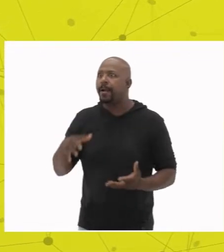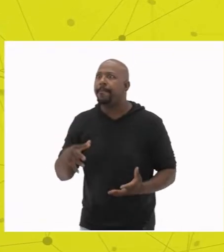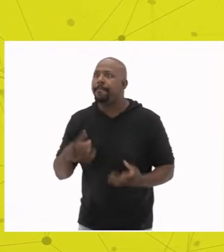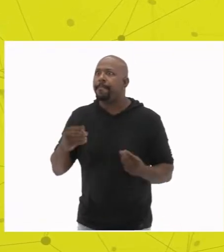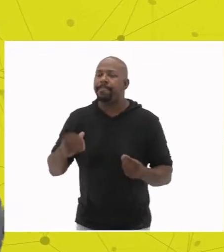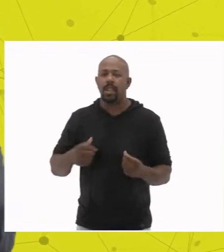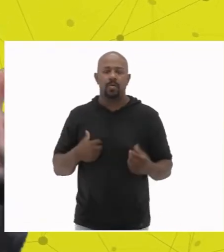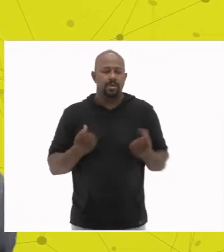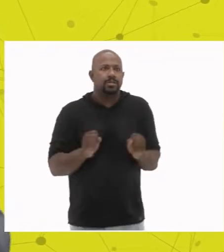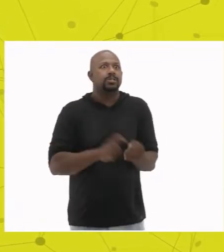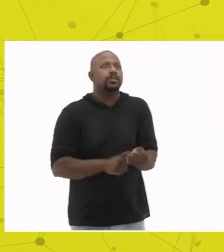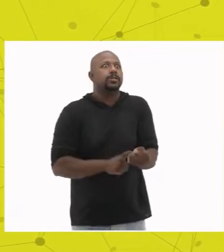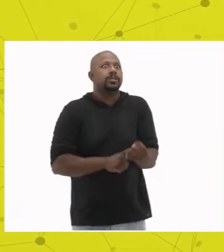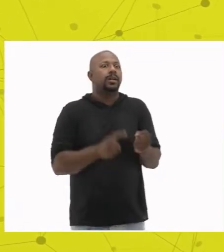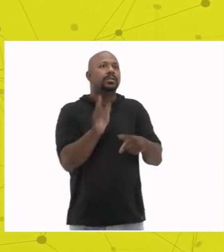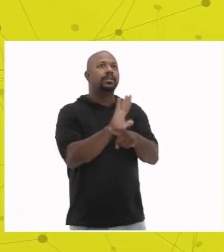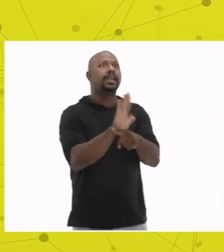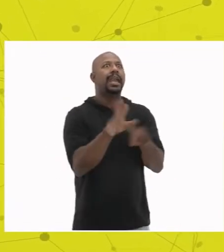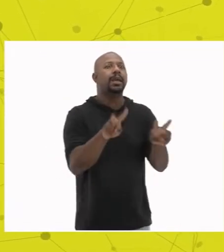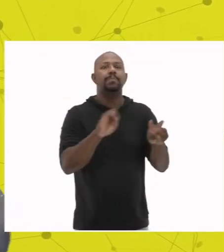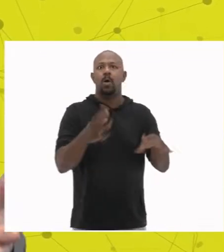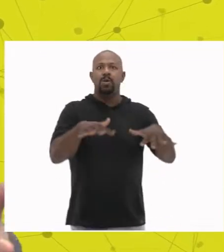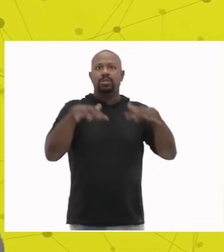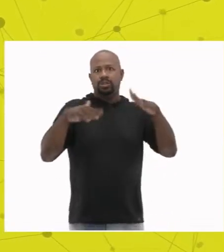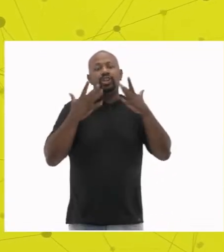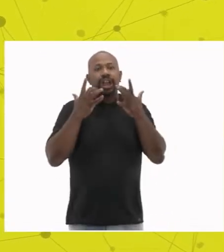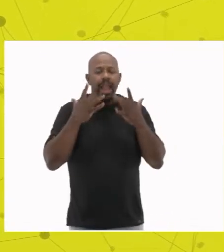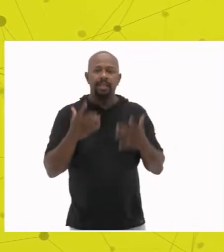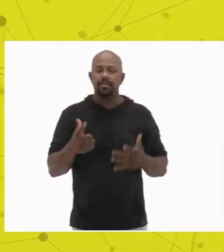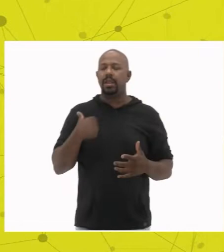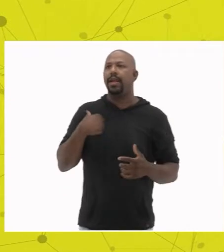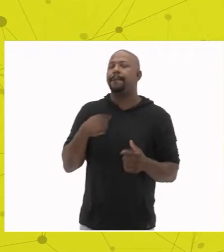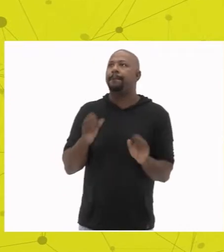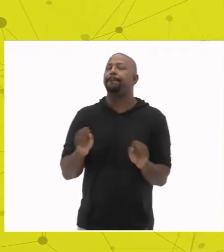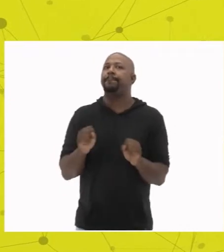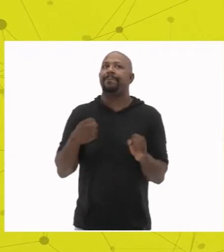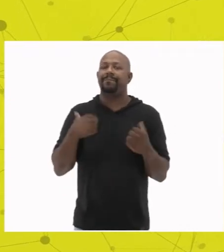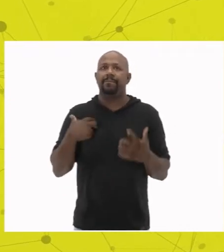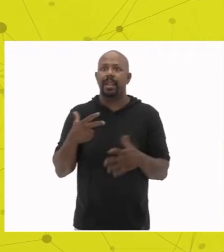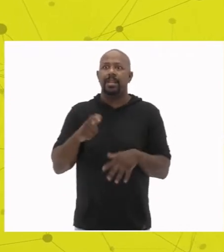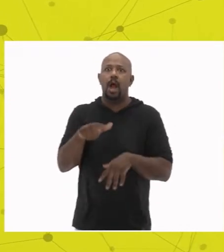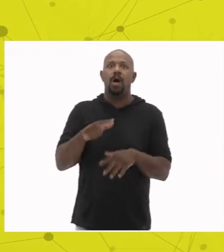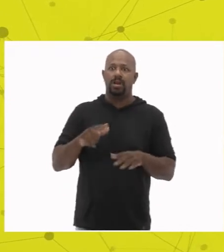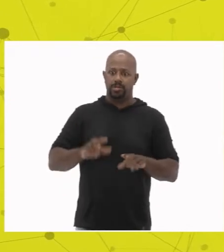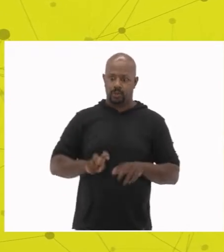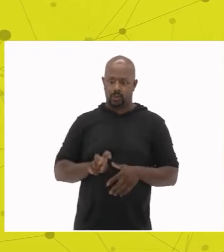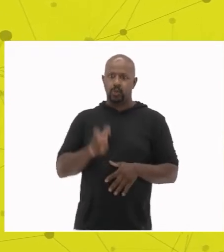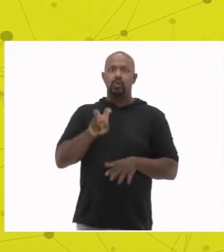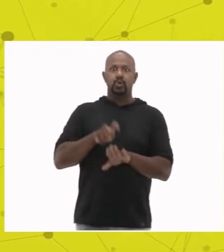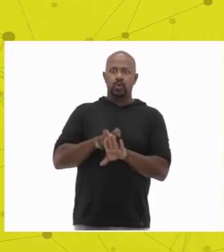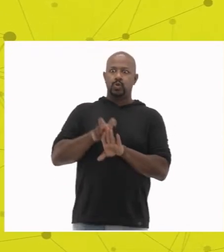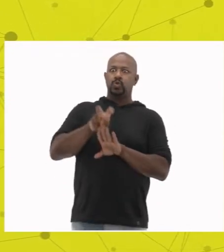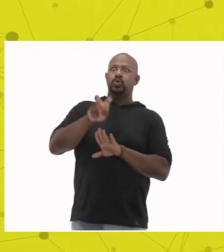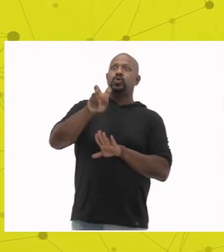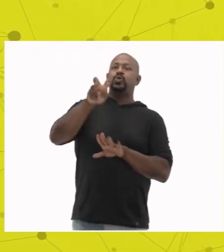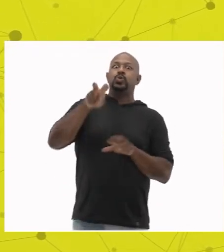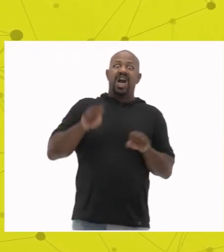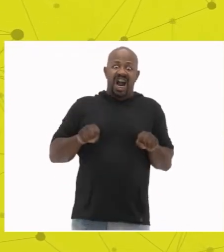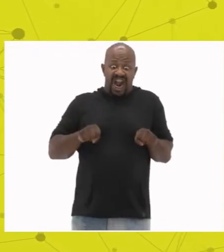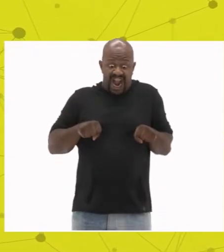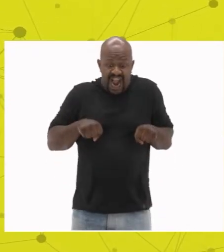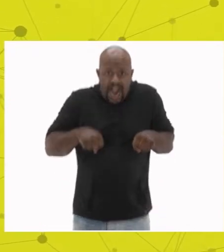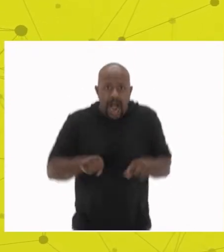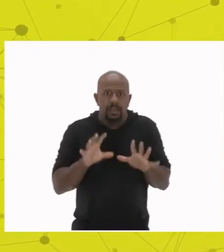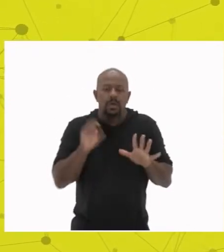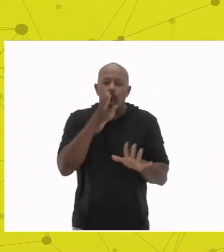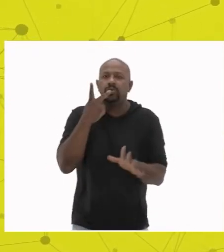mágica, a atenção que a gente sente numa sala de cinema ou na plateia de um teatro, a apreensão que sentimos na subida de uma montanha-russa e a